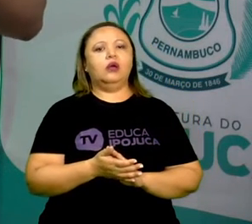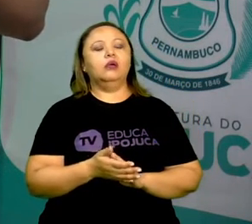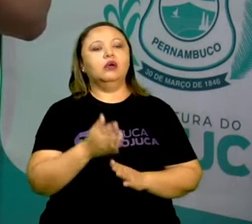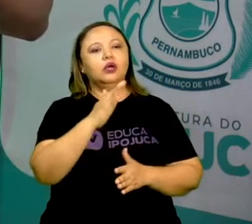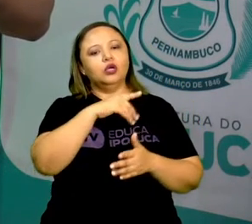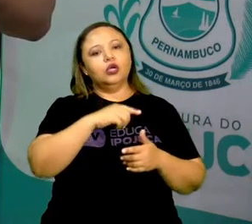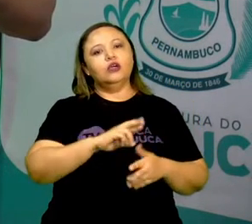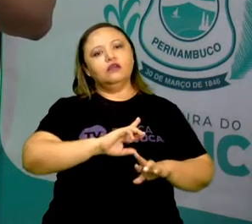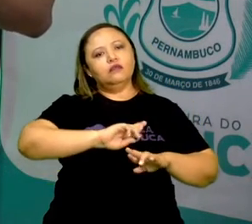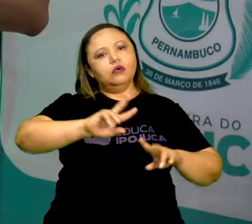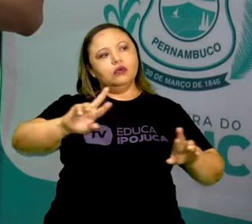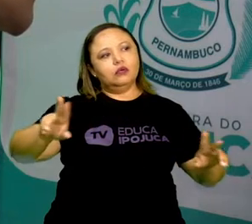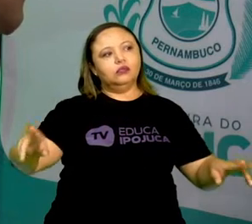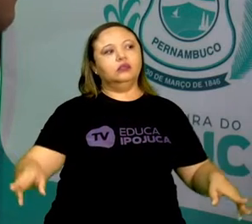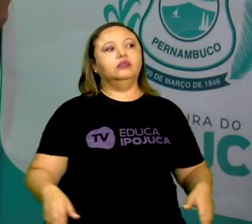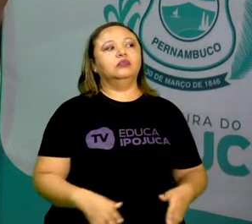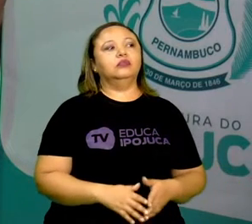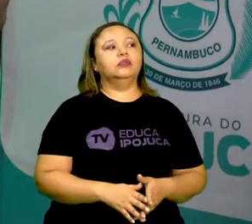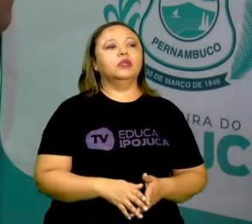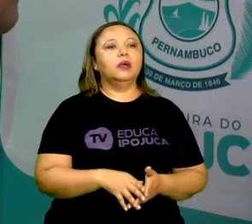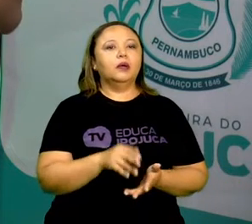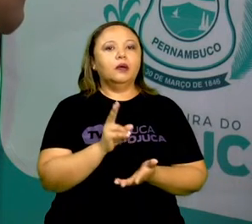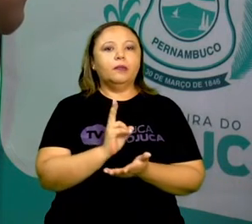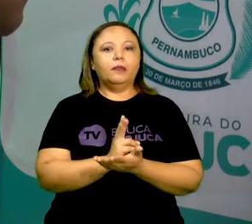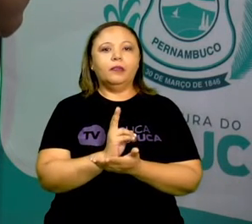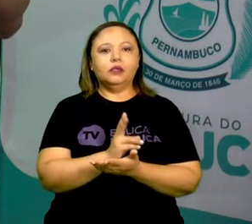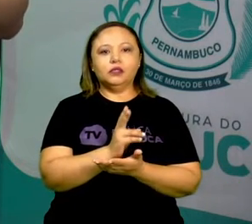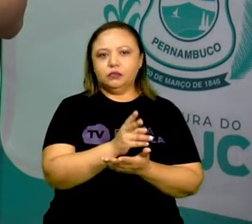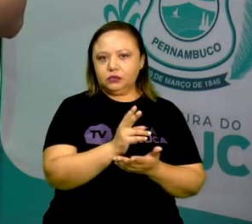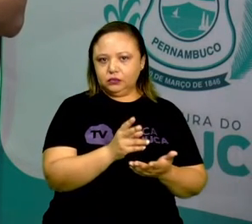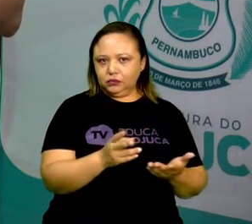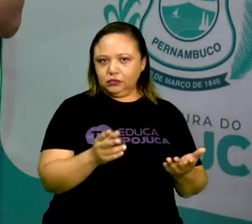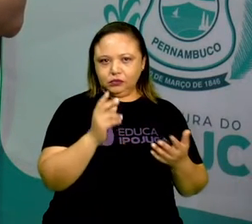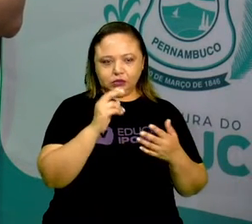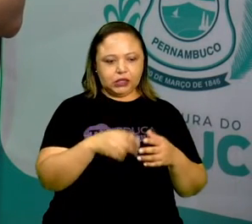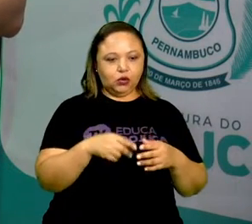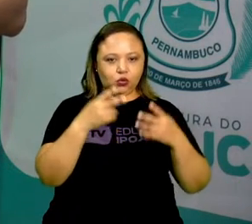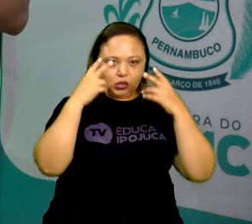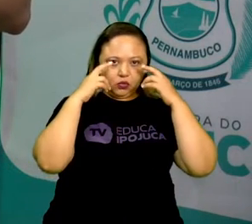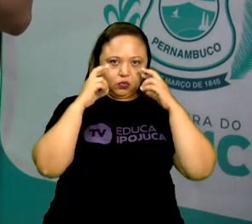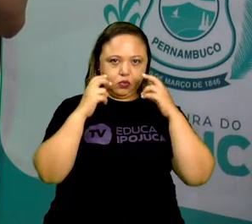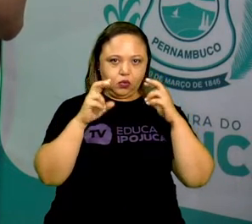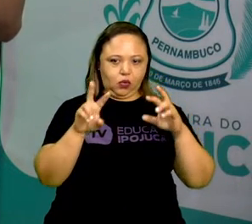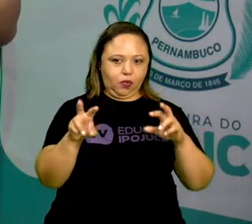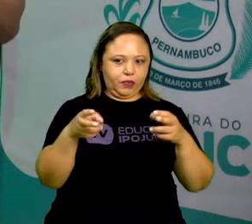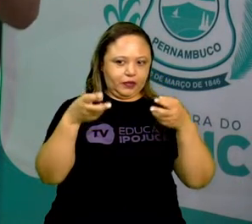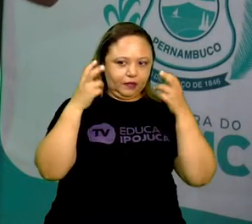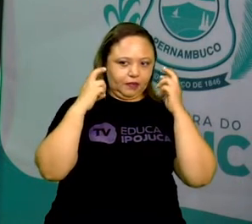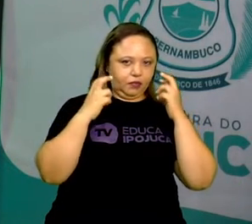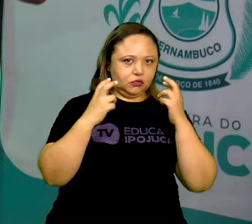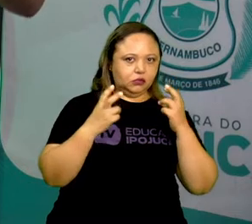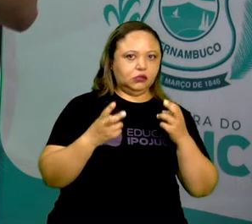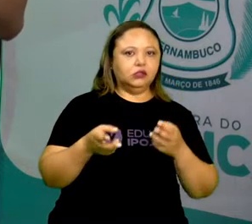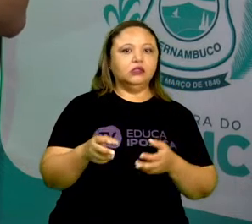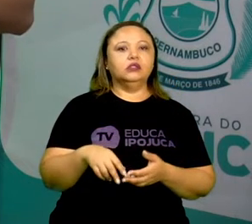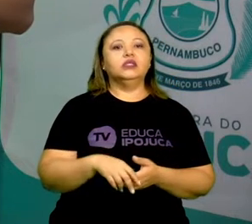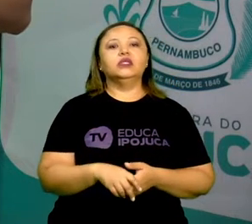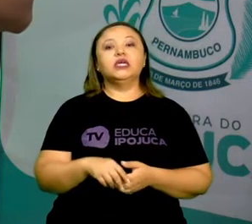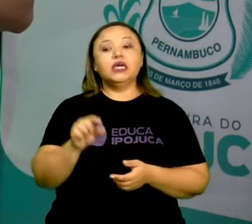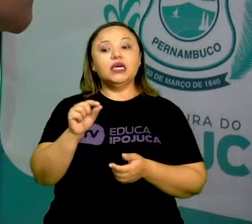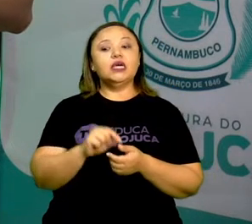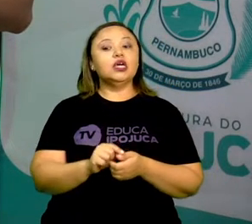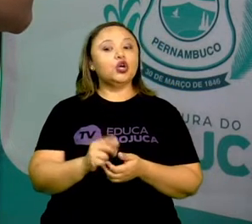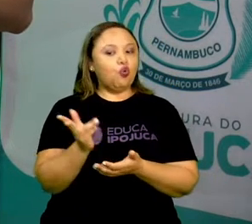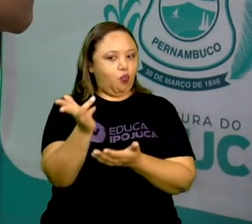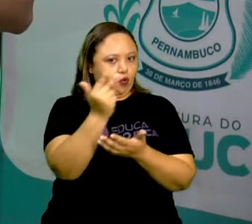entre outros percebemos também e o modelo de planificação que é o modelo de montagem dessas